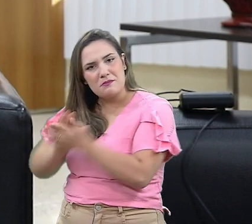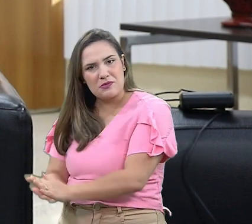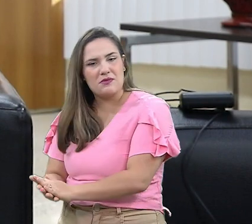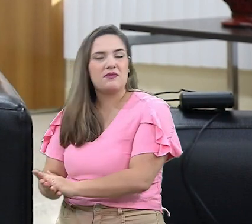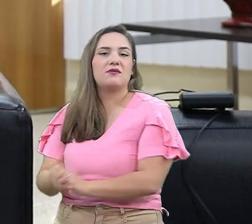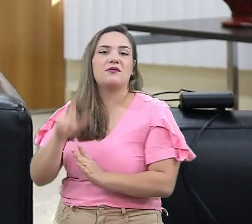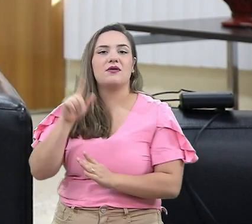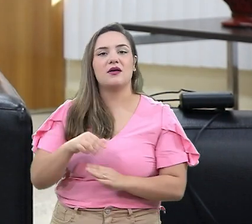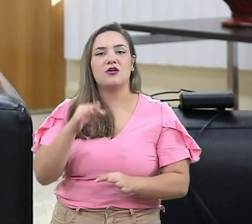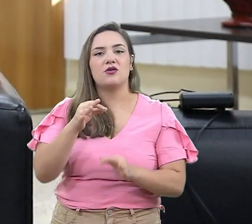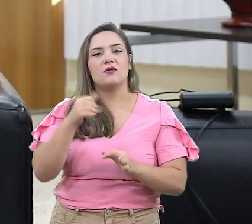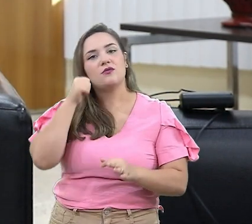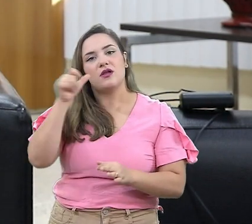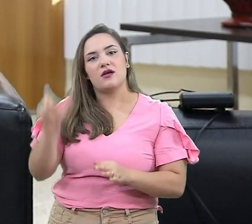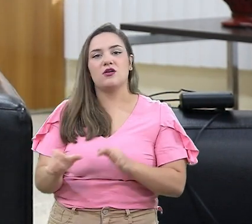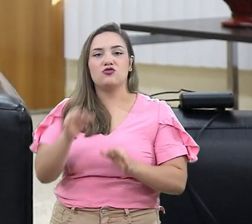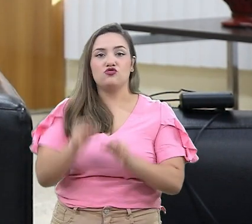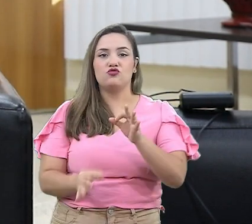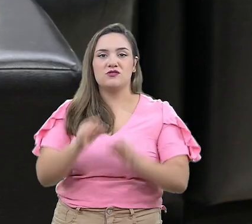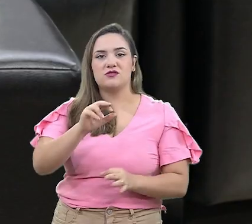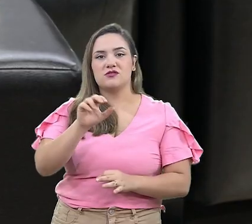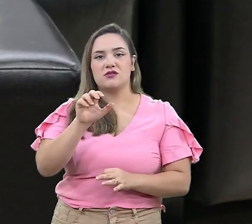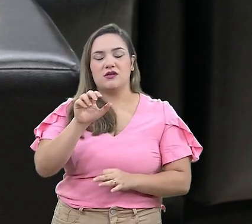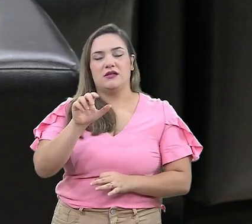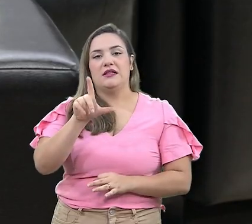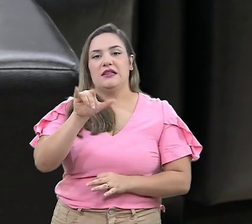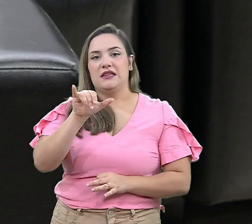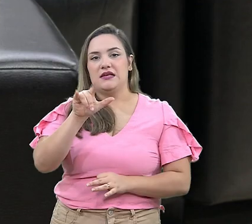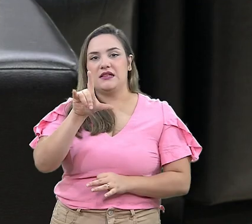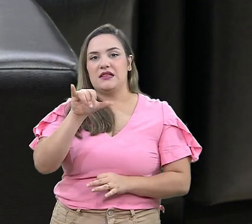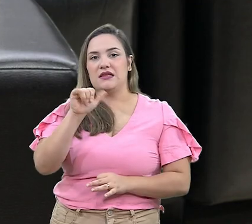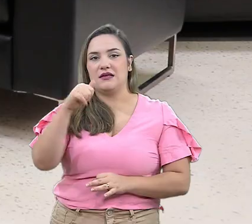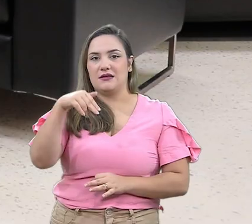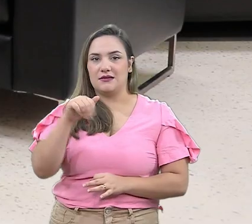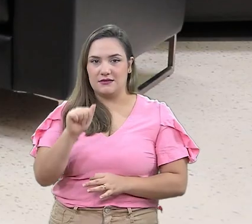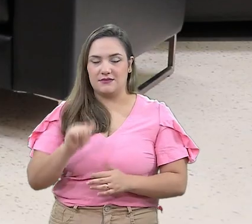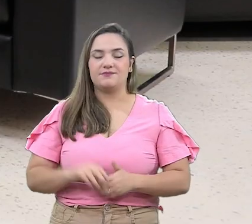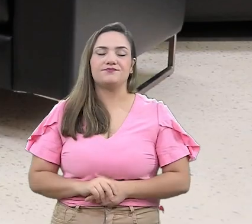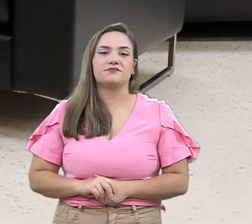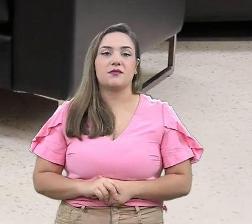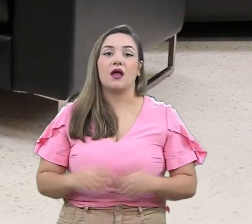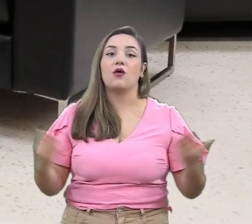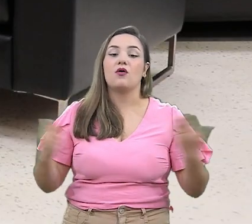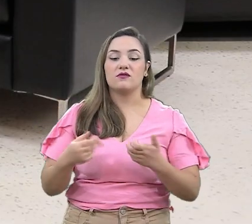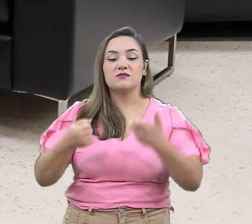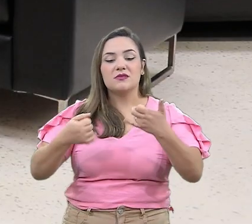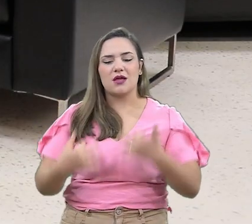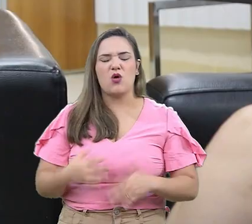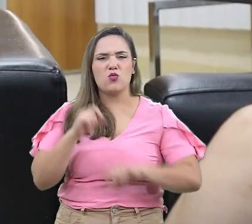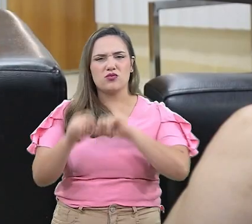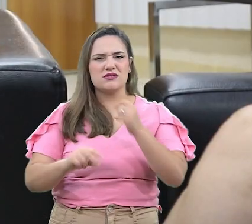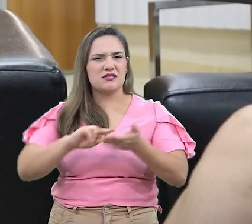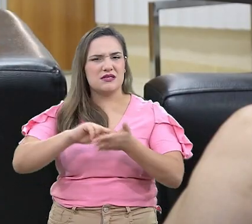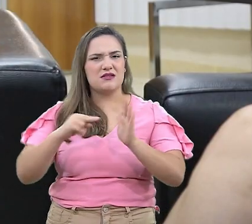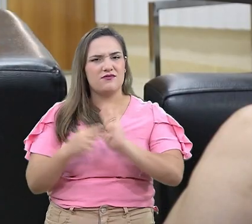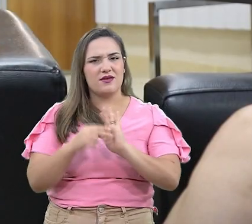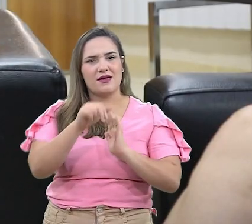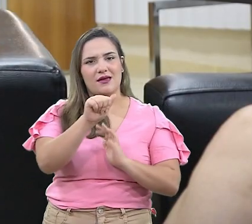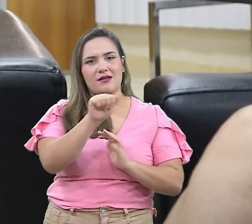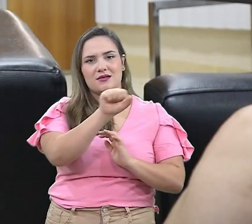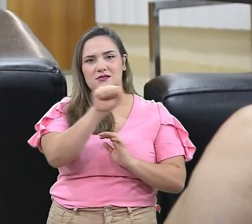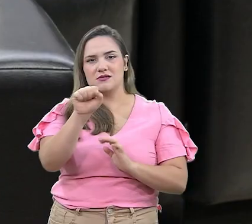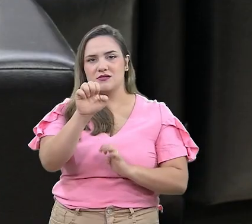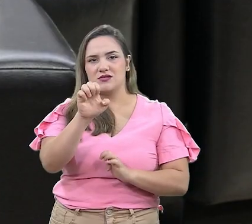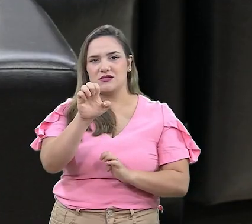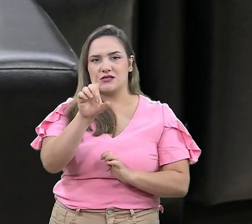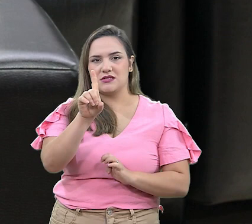do TJMS, a juíza Liliana de Oliveira Monteiro. Vamos começar pelas definições. O que é assédio